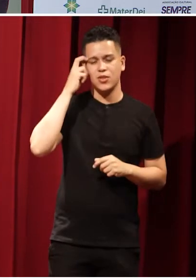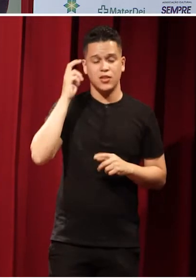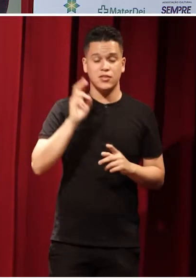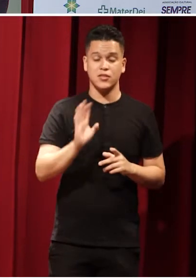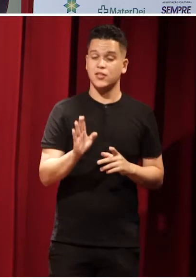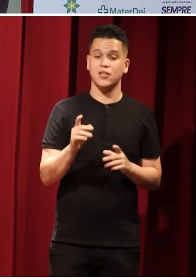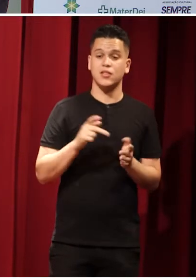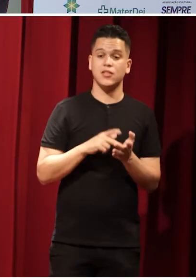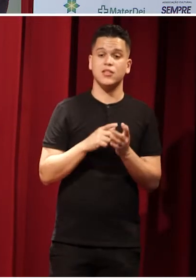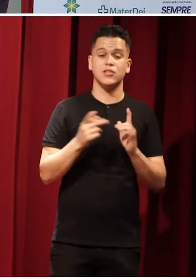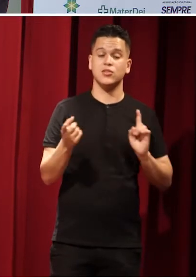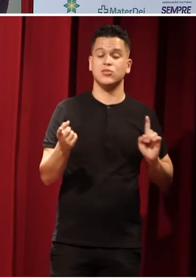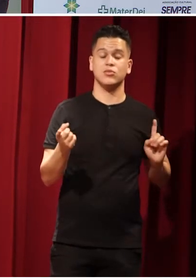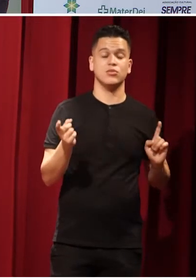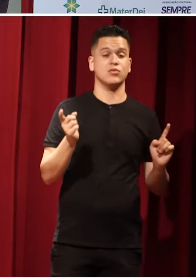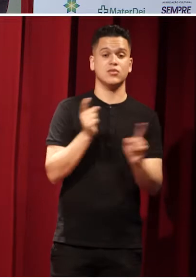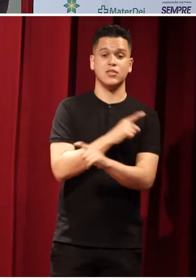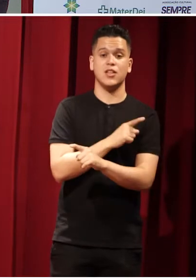Ao contrário,